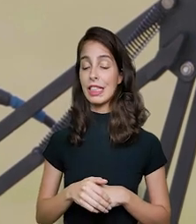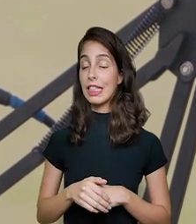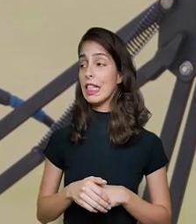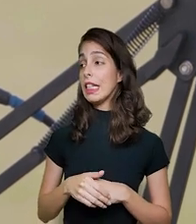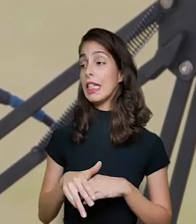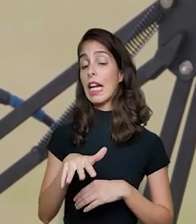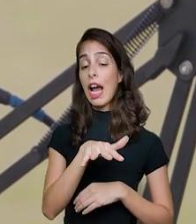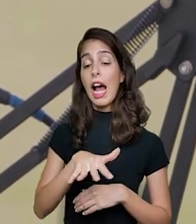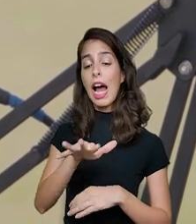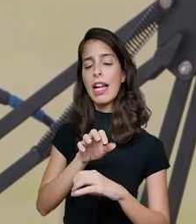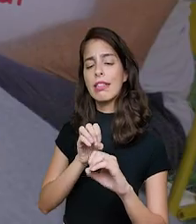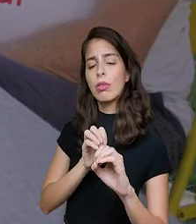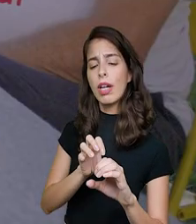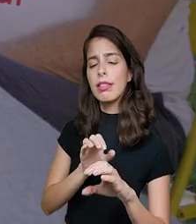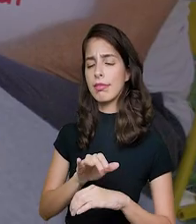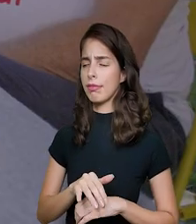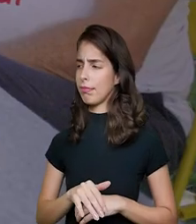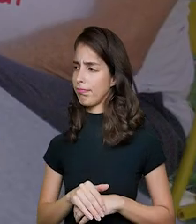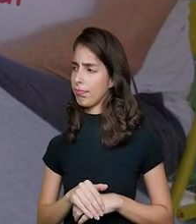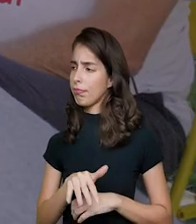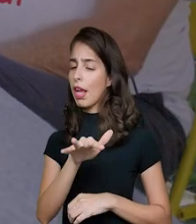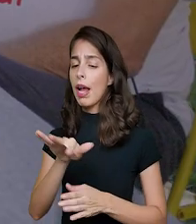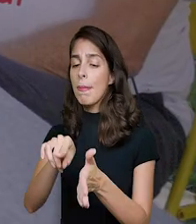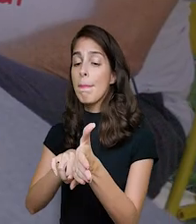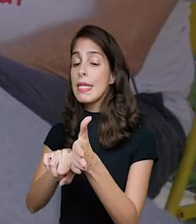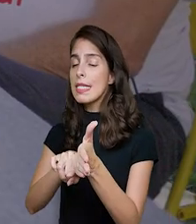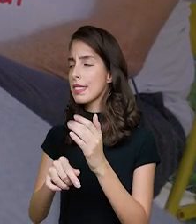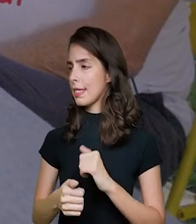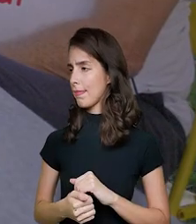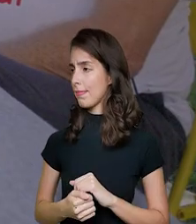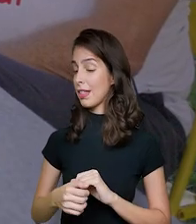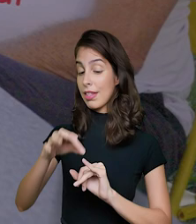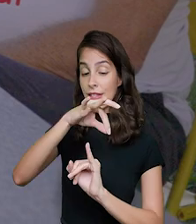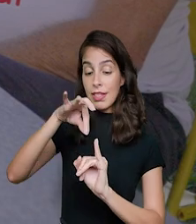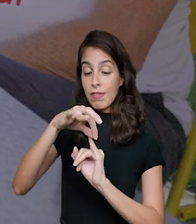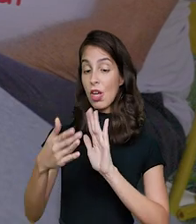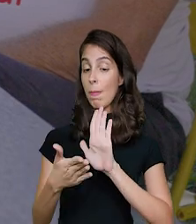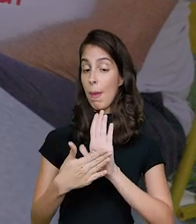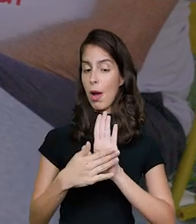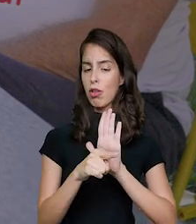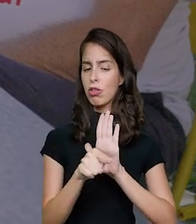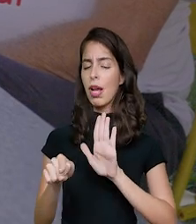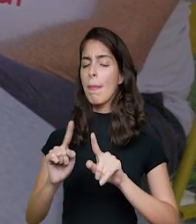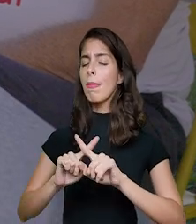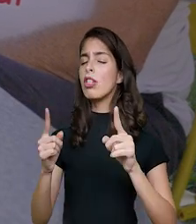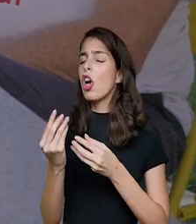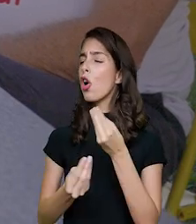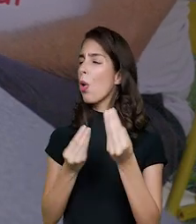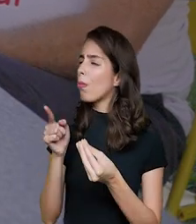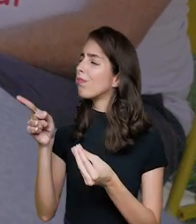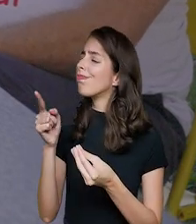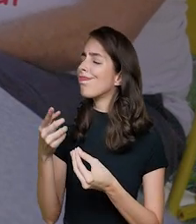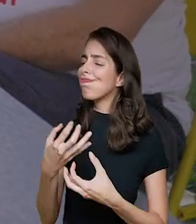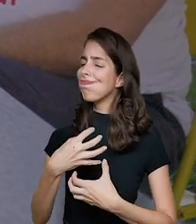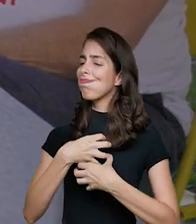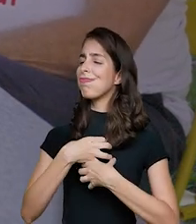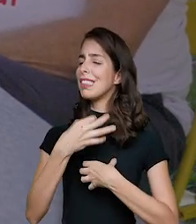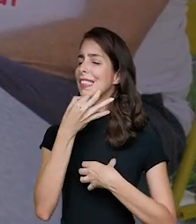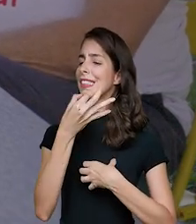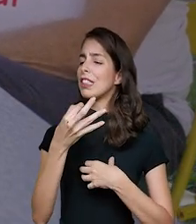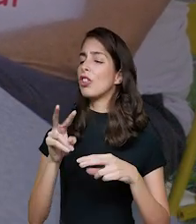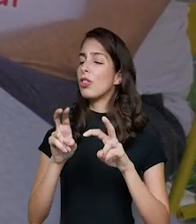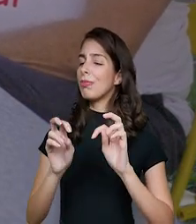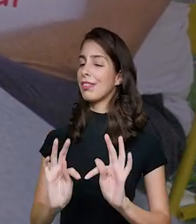educação eh proposta pelo H como sen eu v o impacto desse